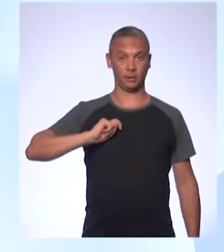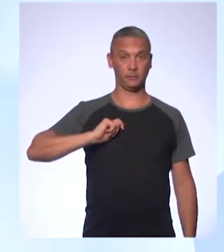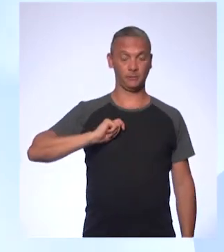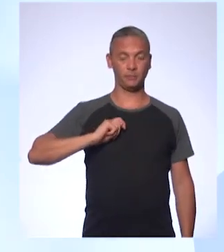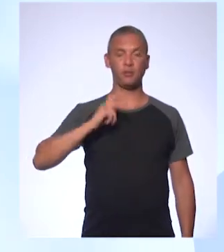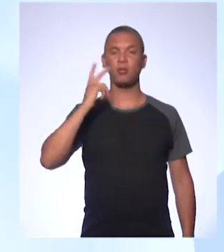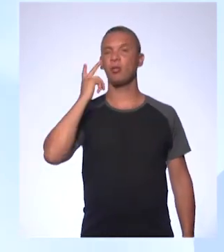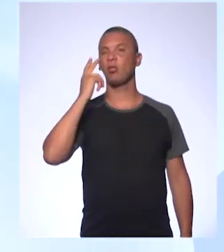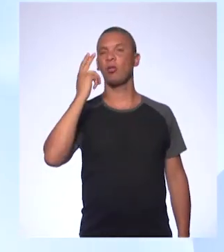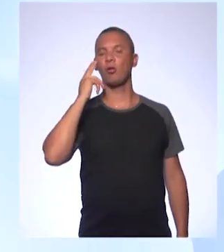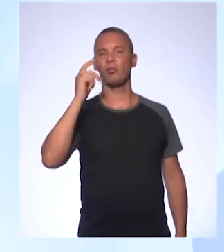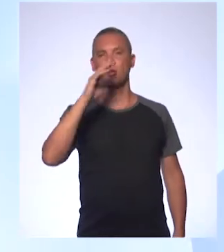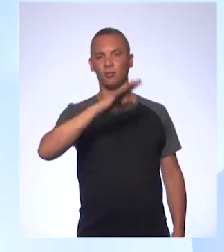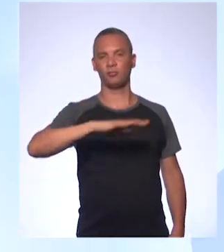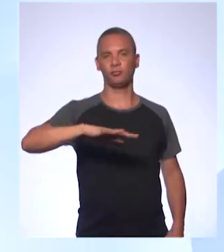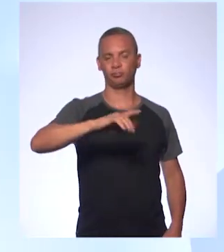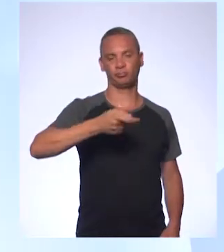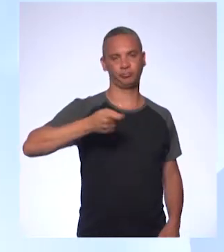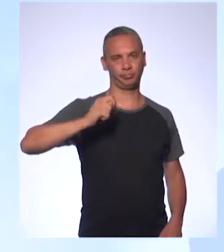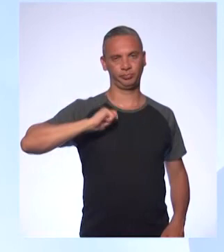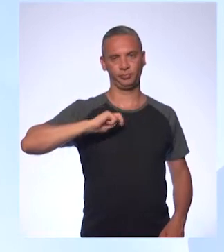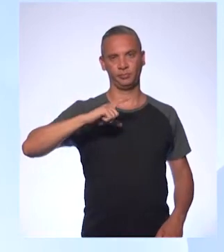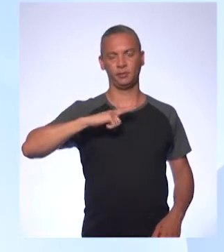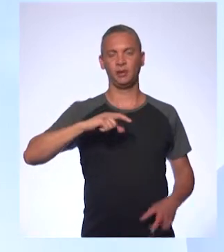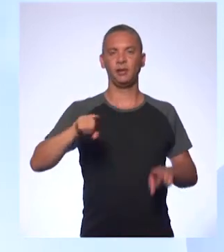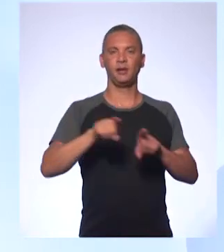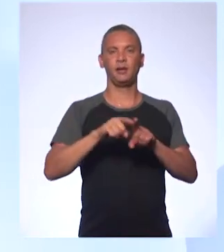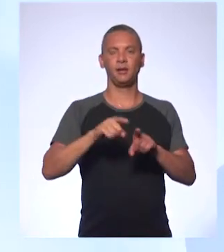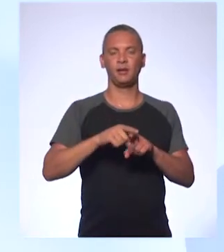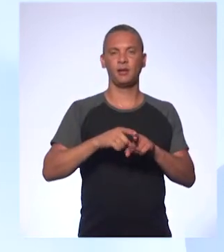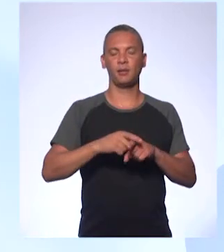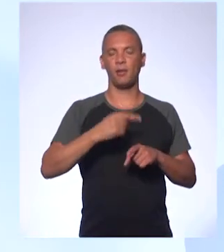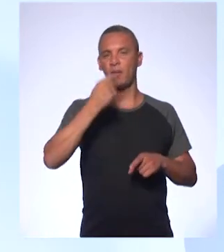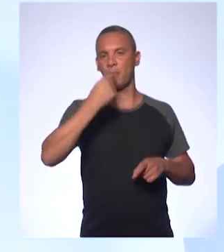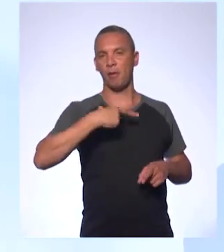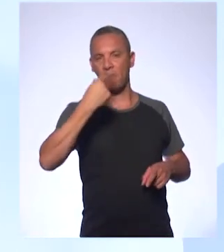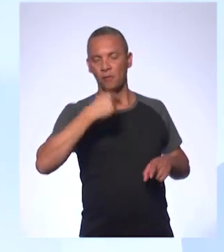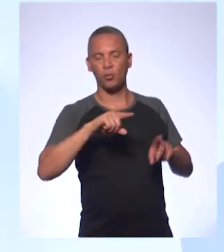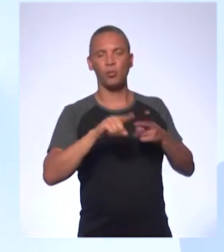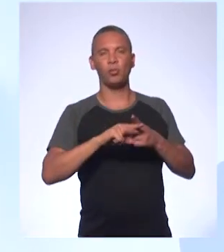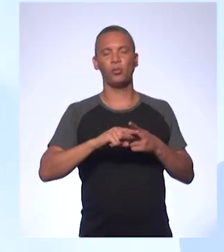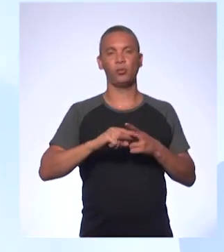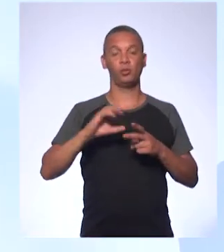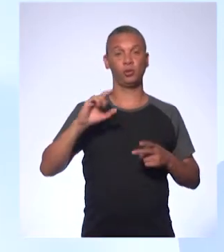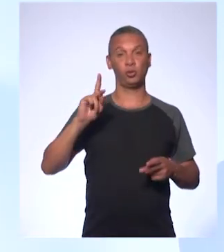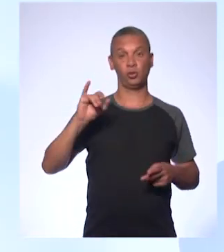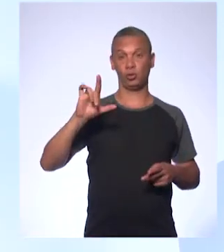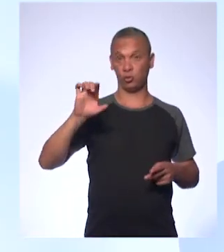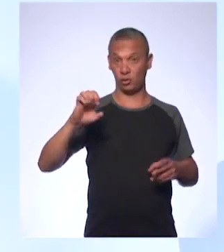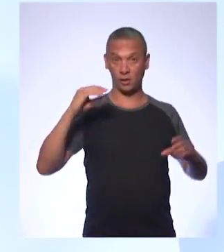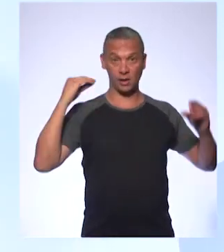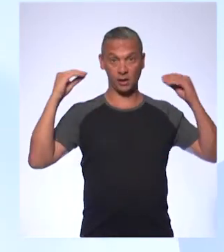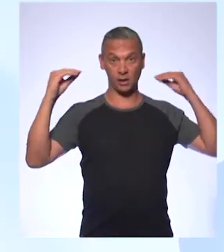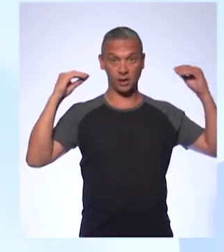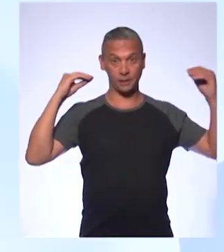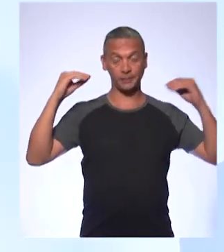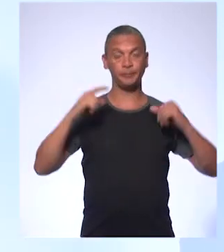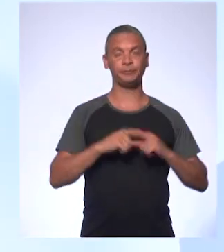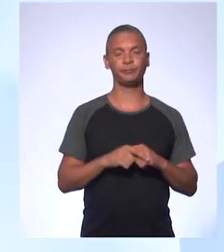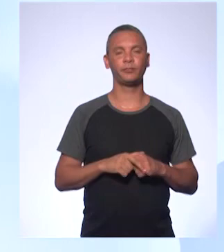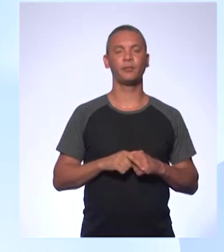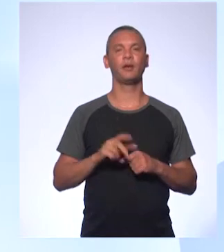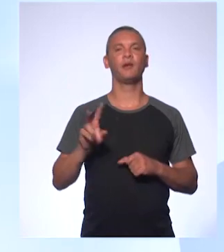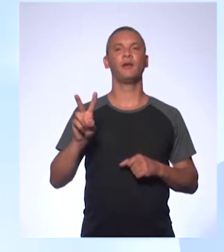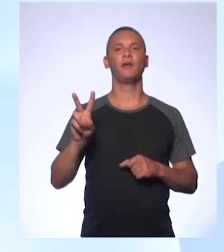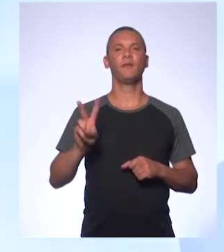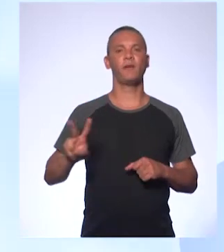Muito comum aí no mundo hispânico, no Peru, no Chile, na